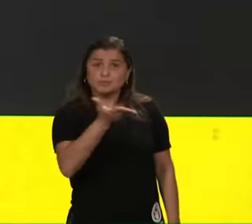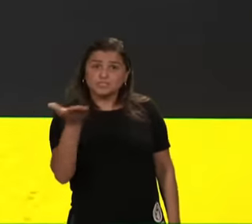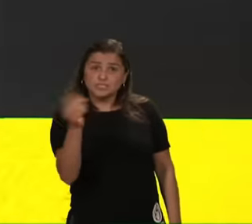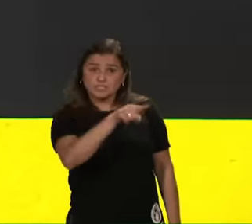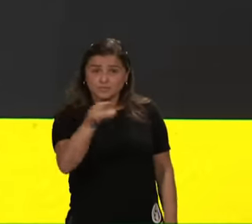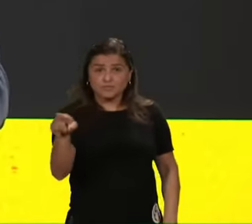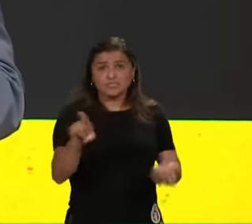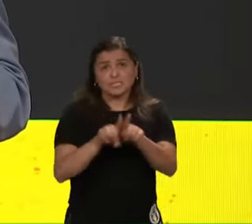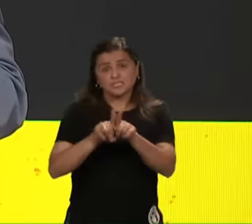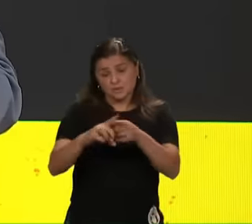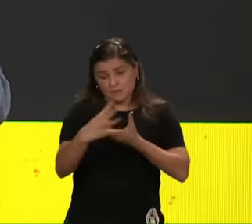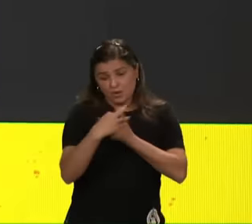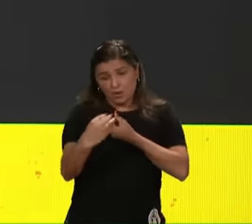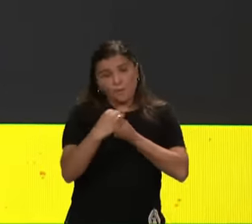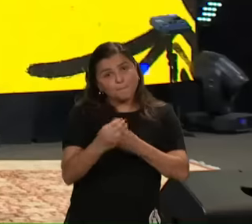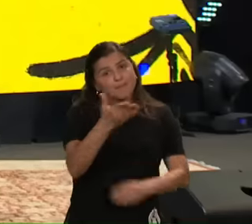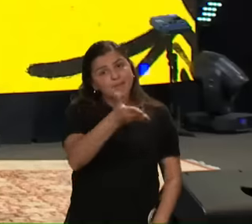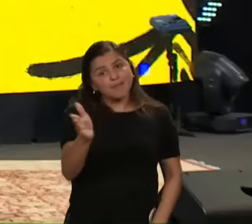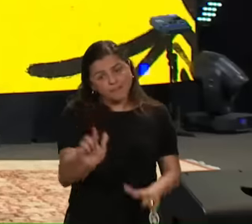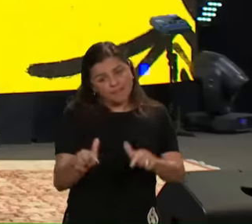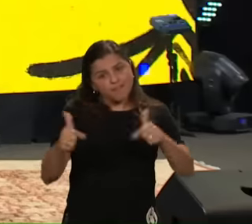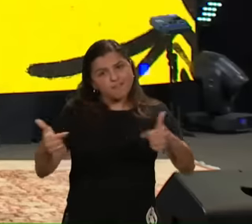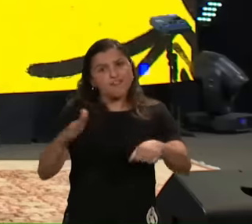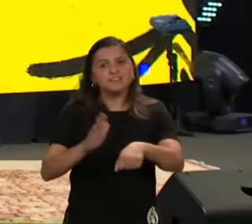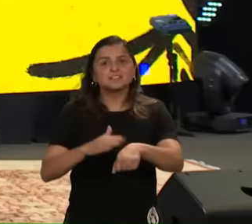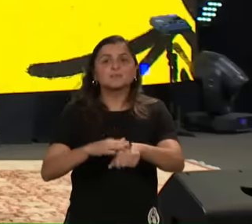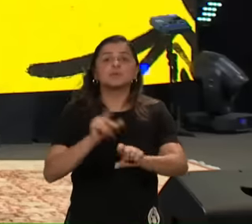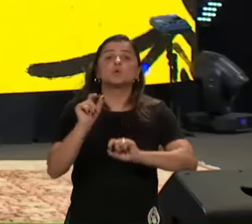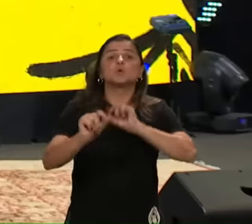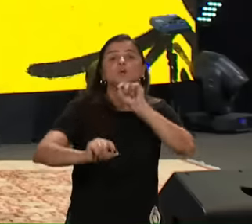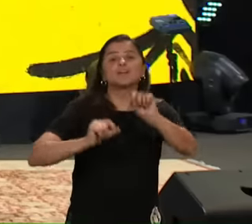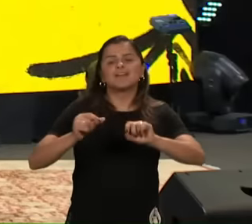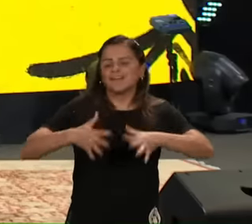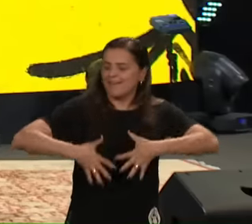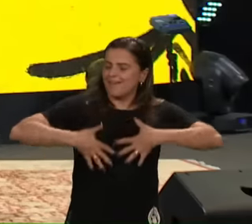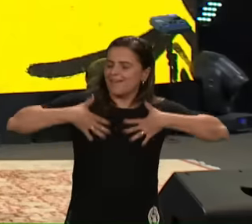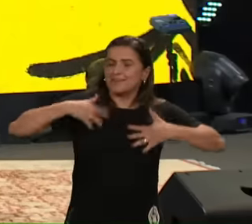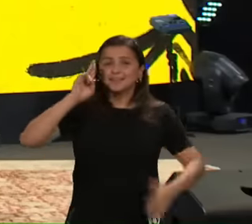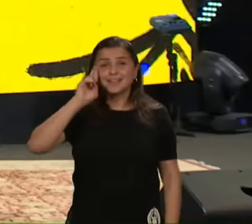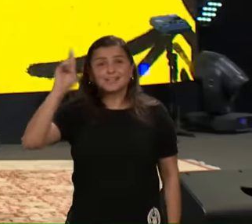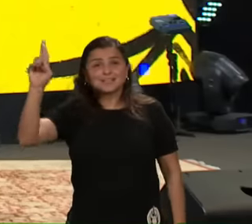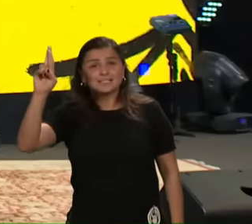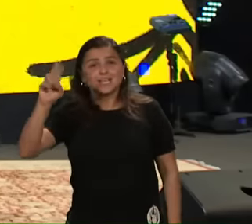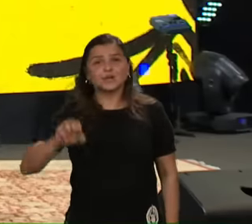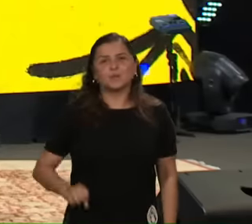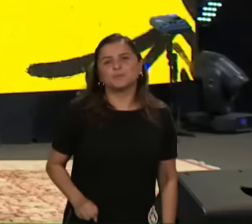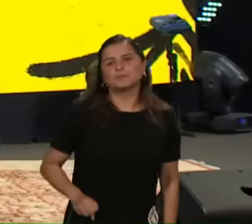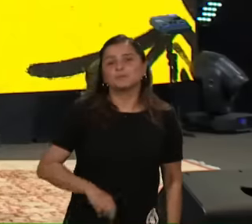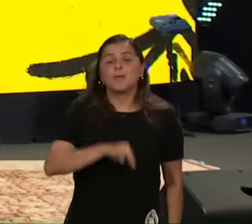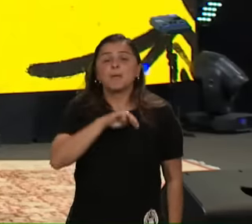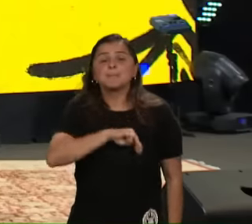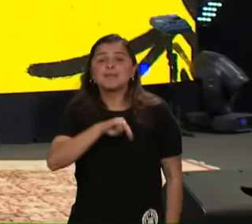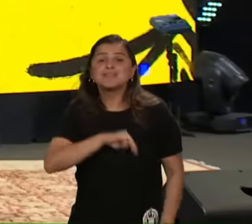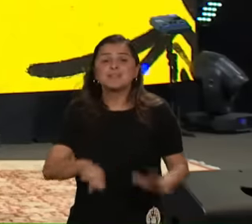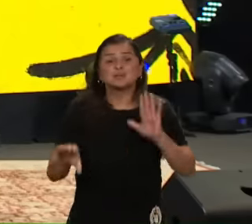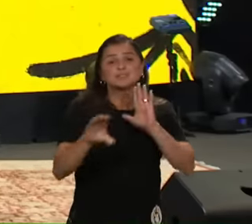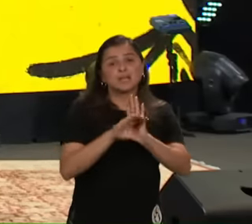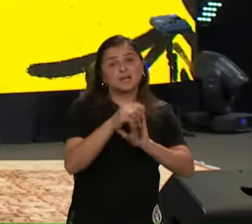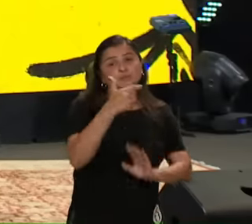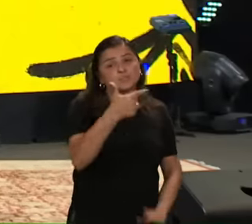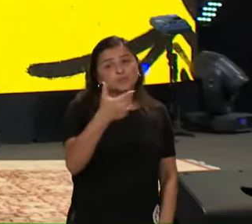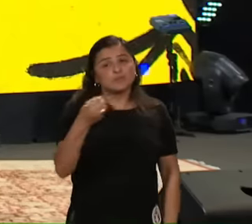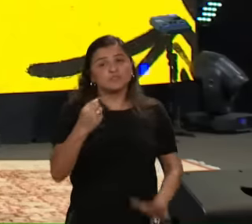também. Fazendo o quê? Agradar o Senhor. Em Mateus capítulo 20, o verso de